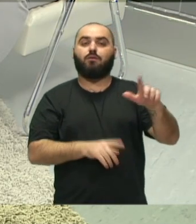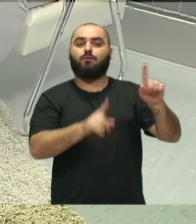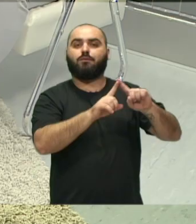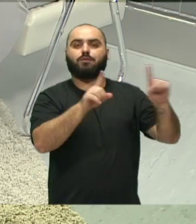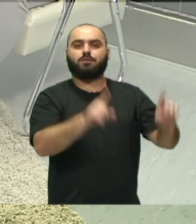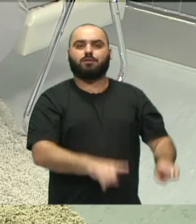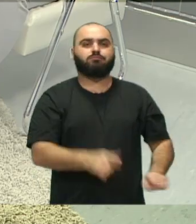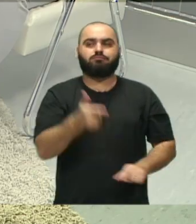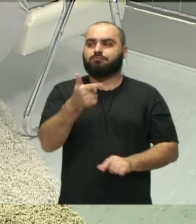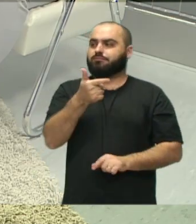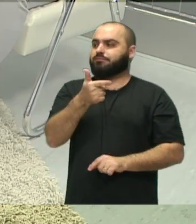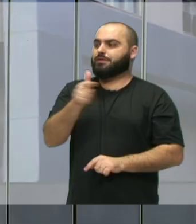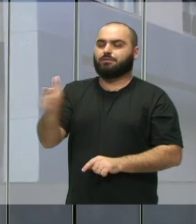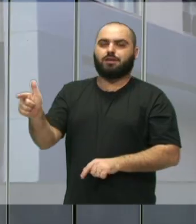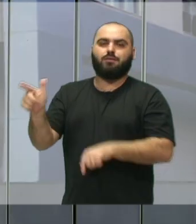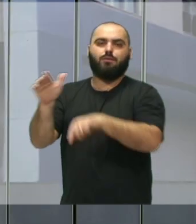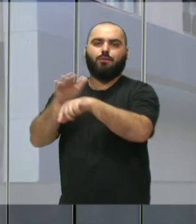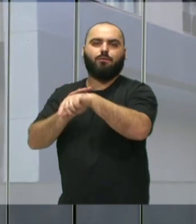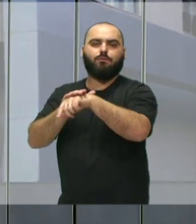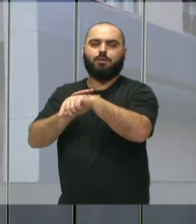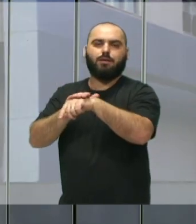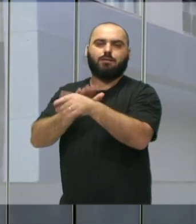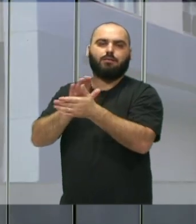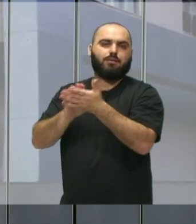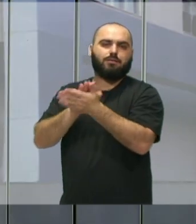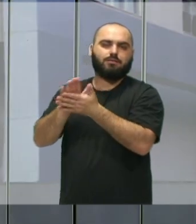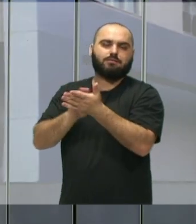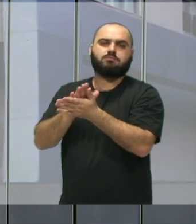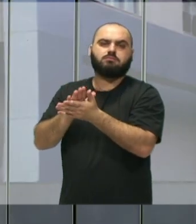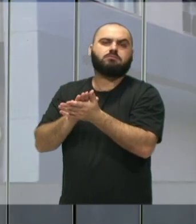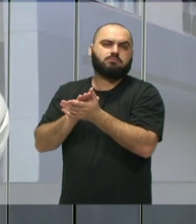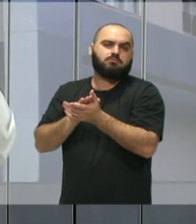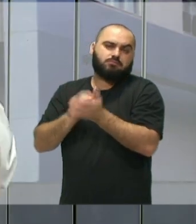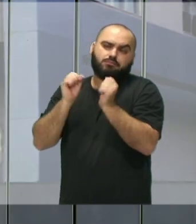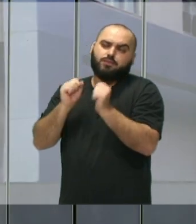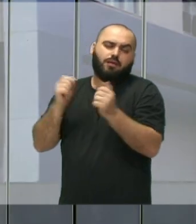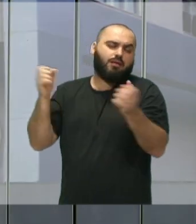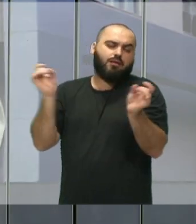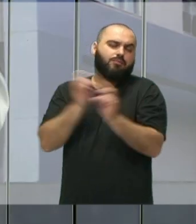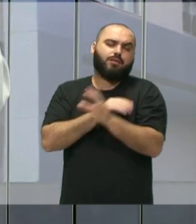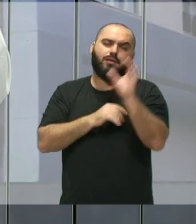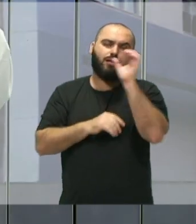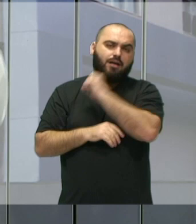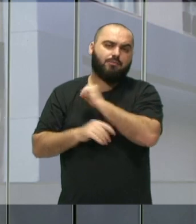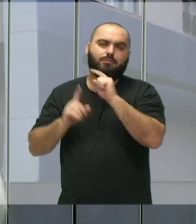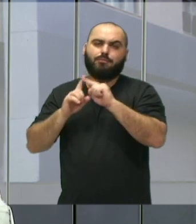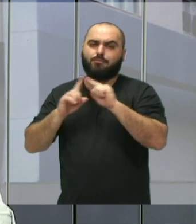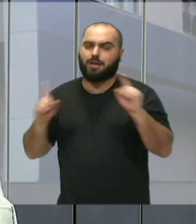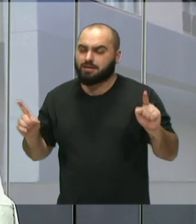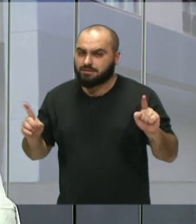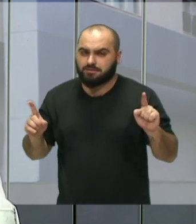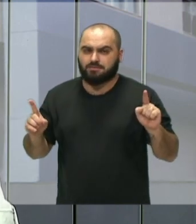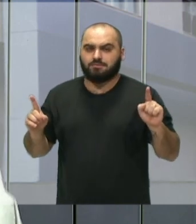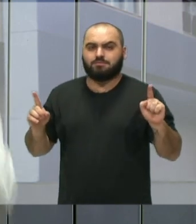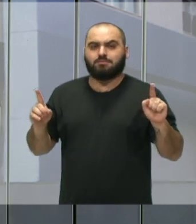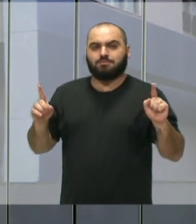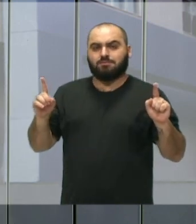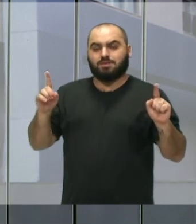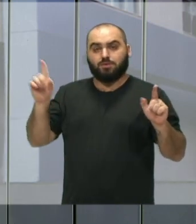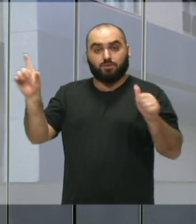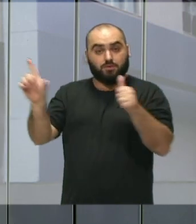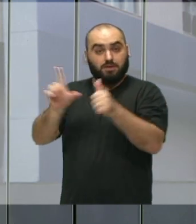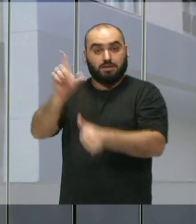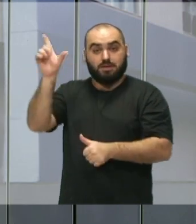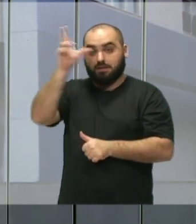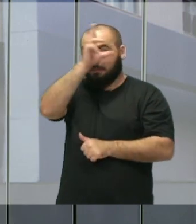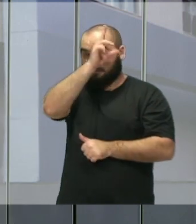que não teria chego tão longe se não fosse justamente a negligência do líder da